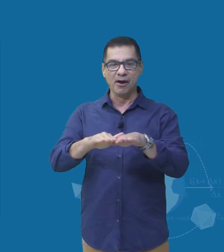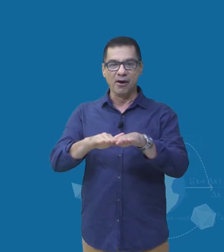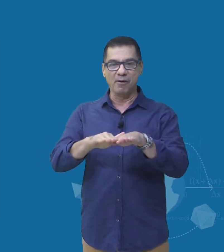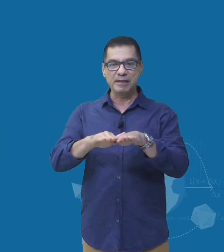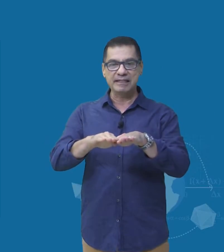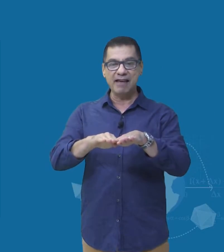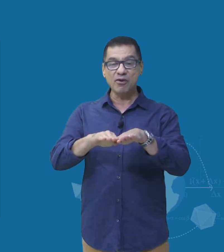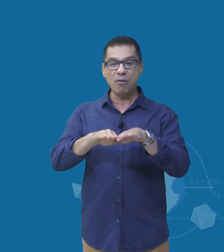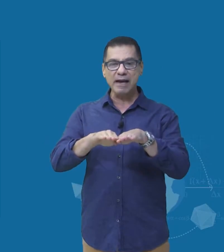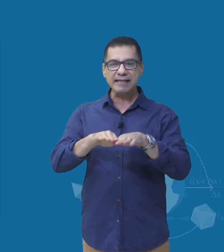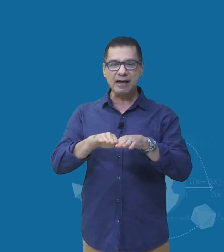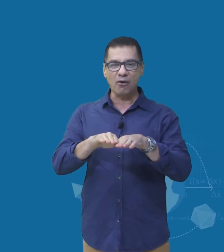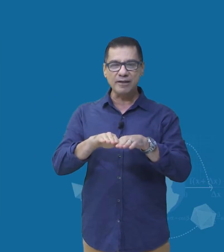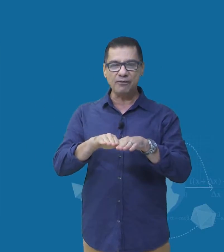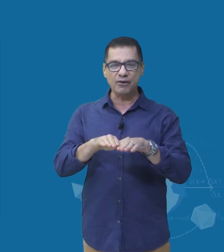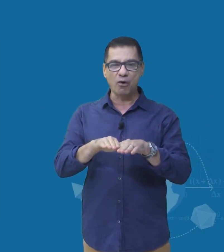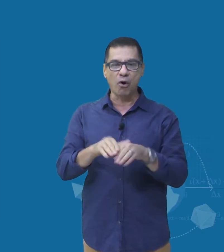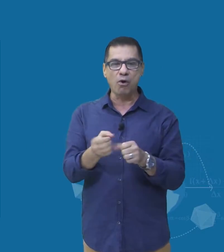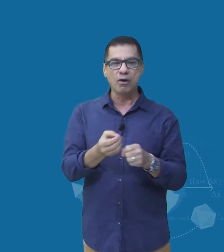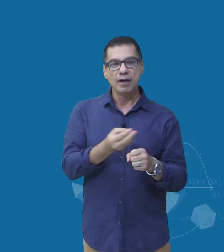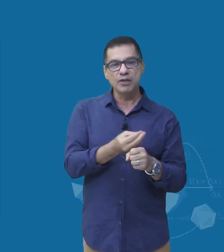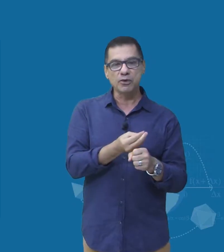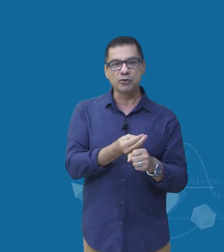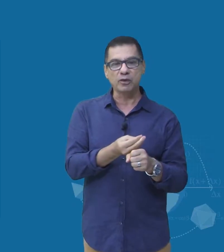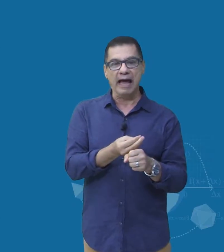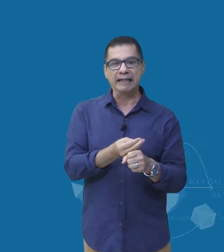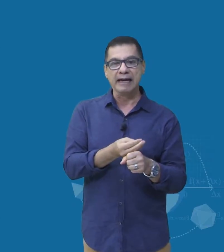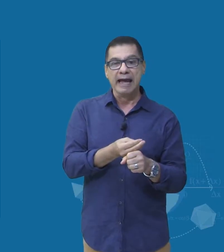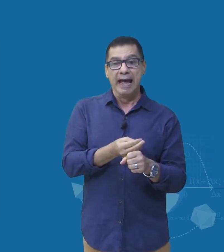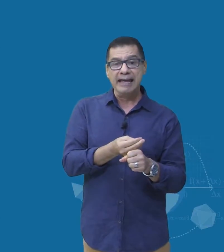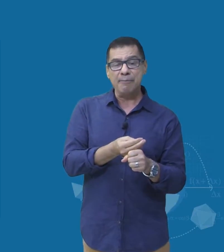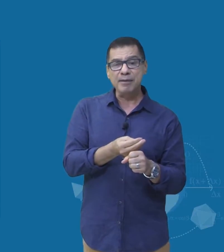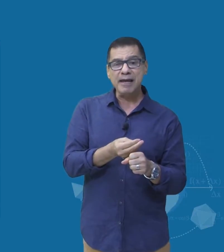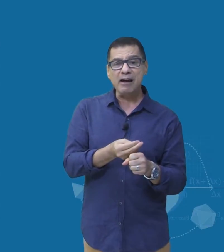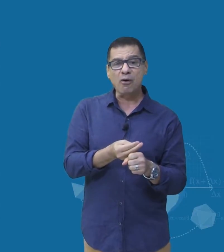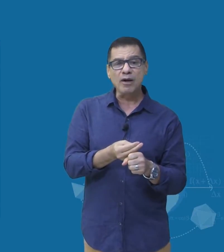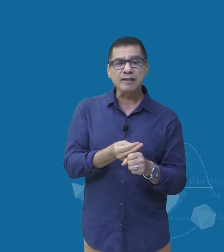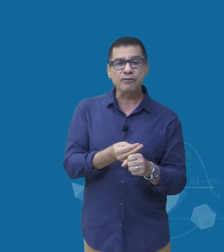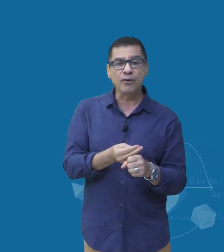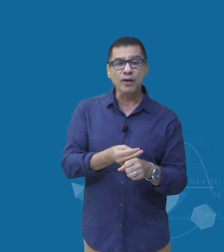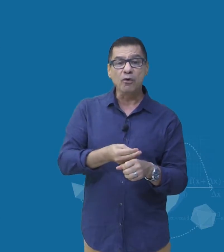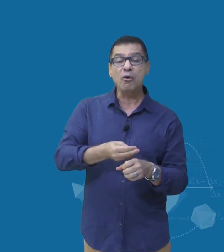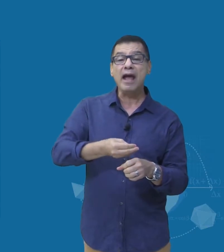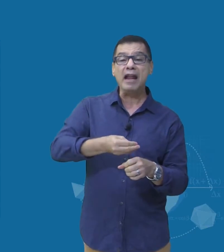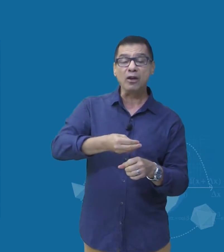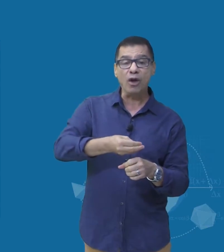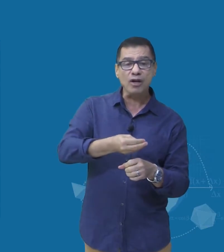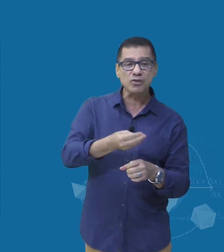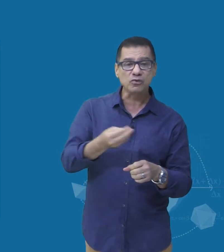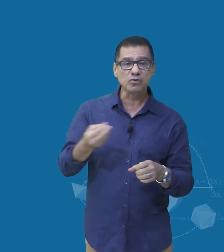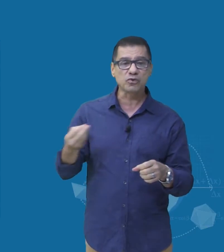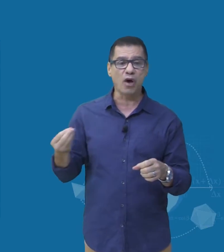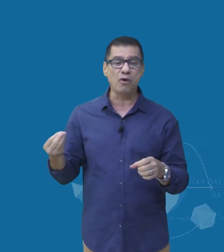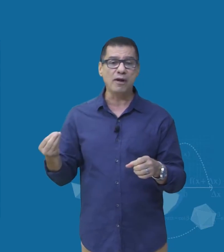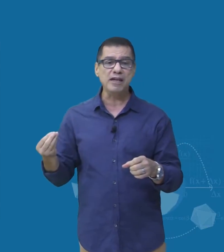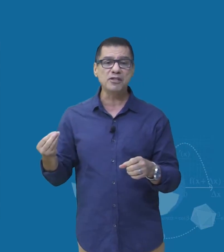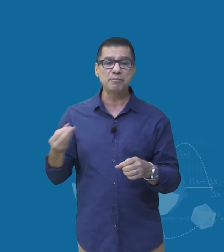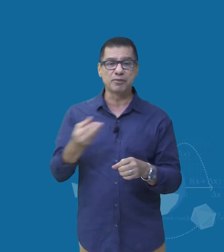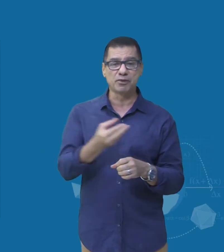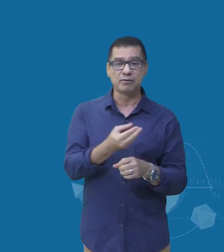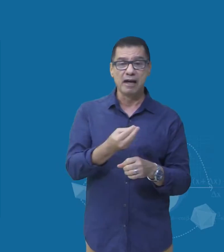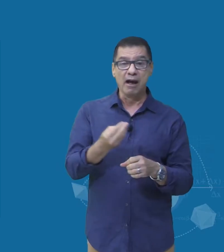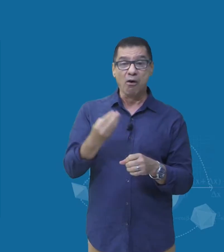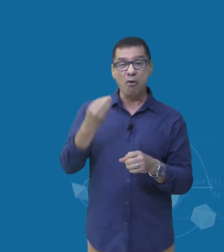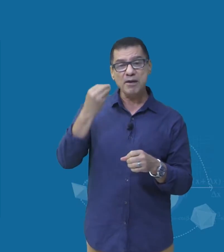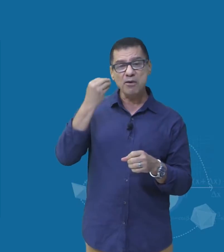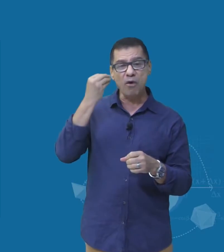triangularização. Observe como é que essa coisa ficou estruturada. E a primeira coisa foi o relógio do Sol